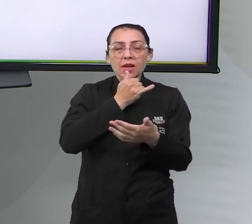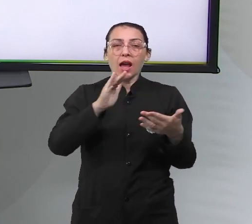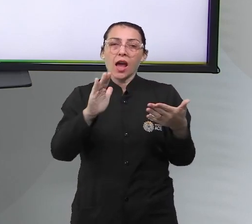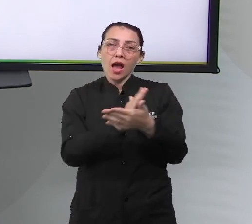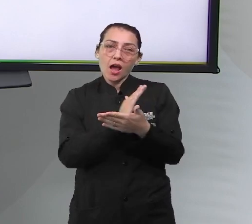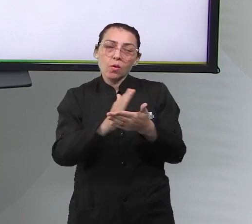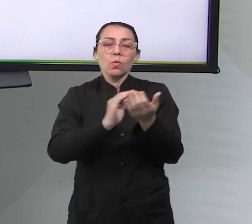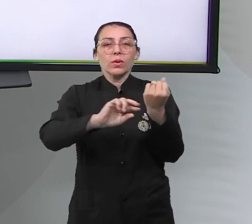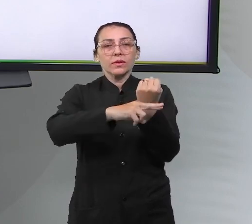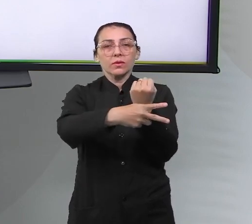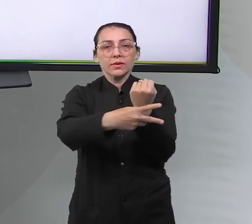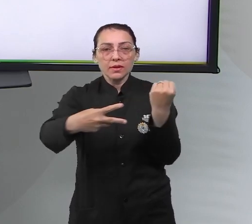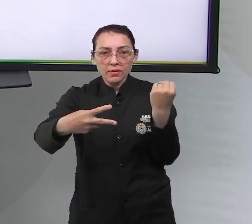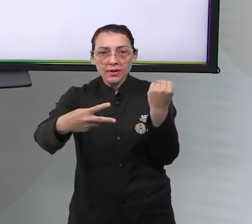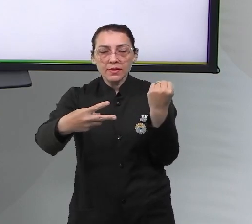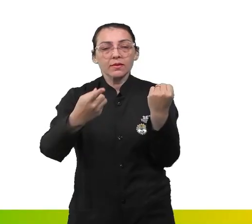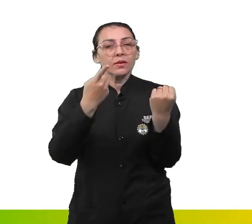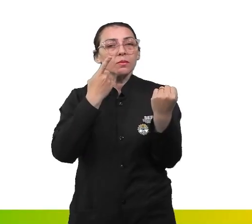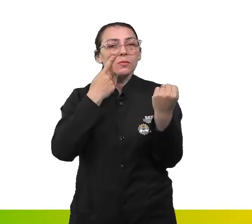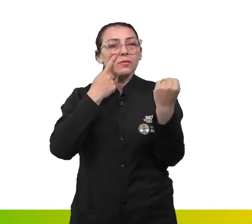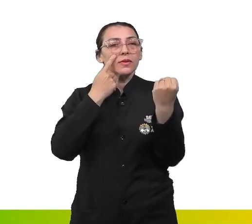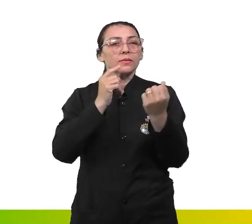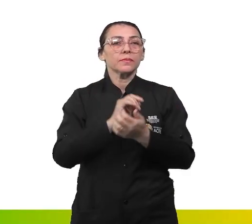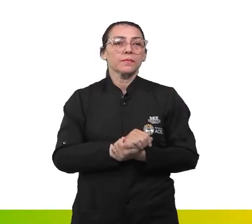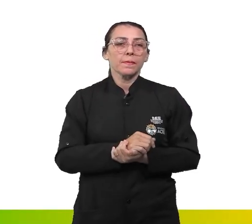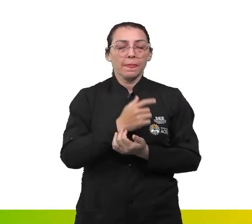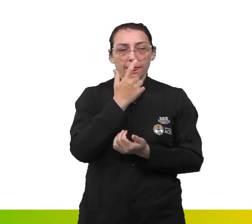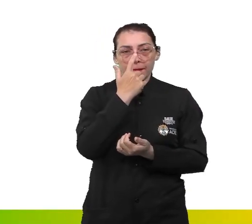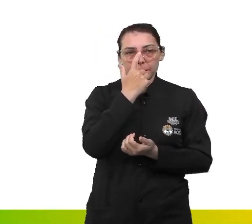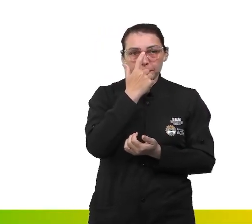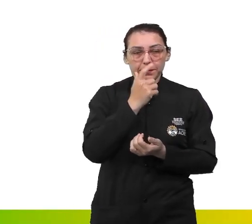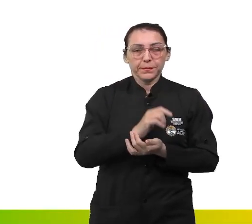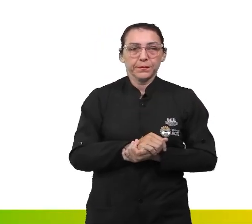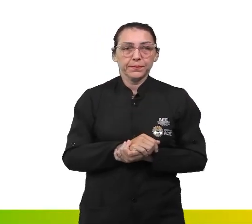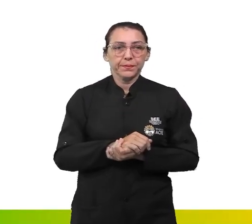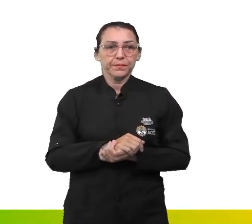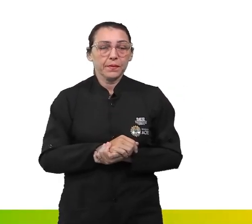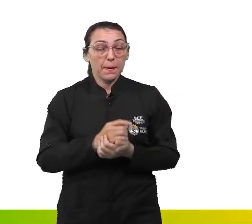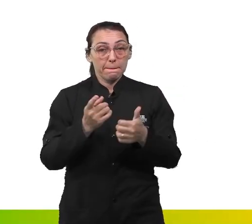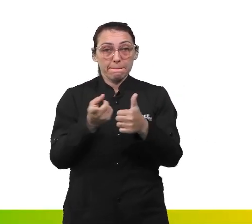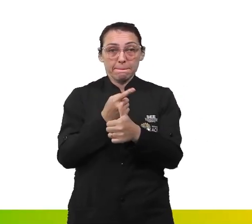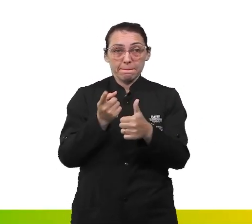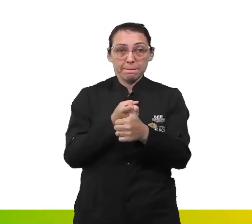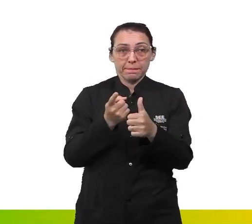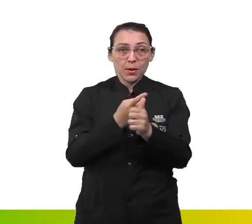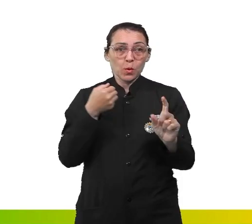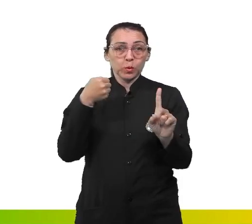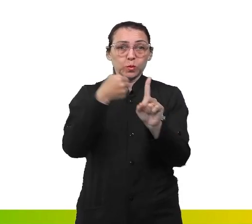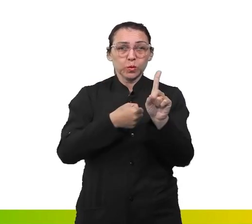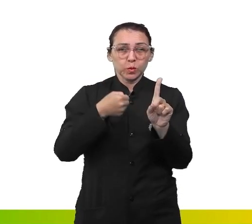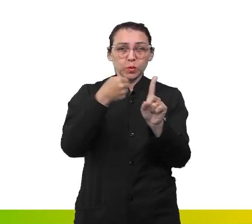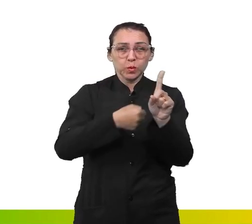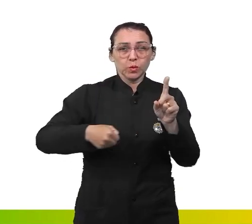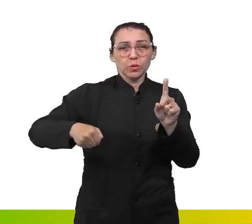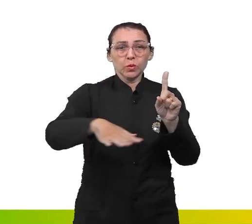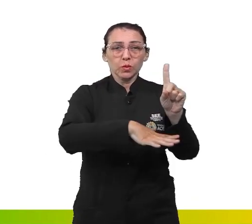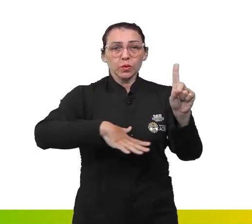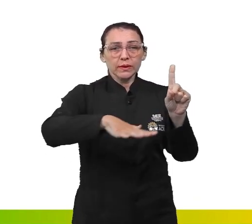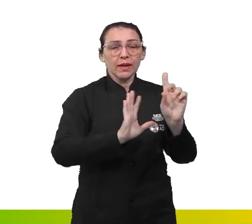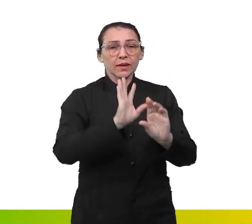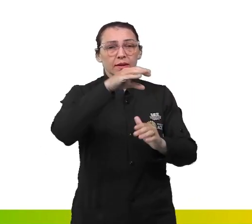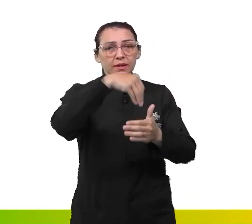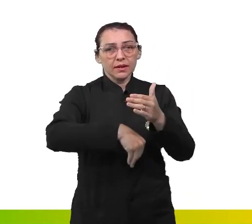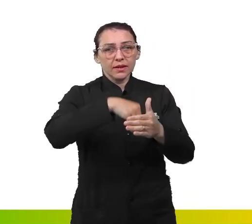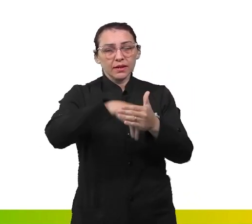algumas consequências. Vamos visualizar essas informações? Primeiro, os impactos sociais, né,